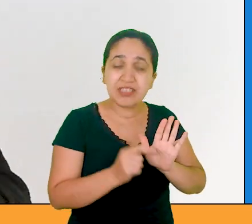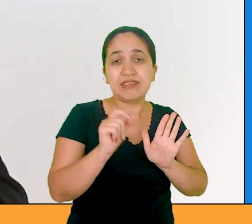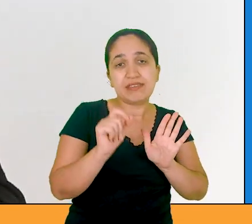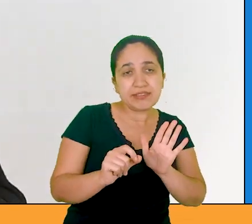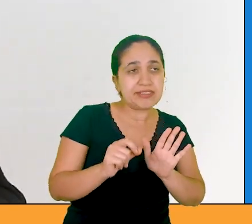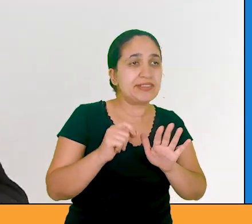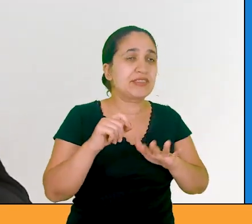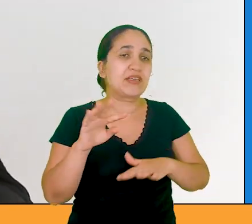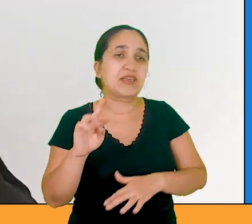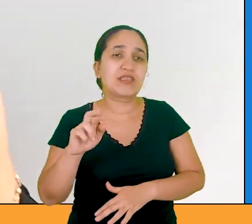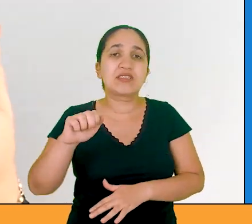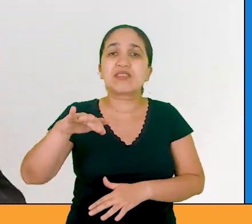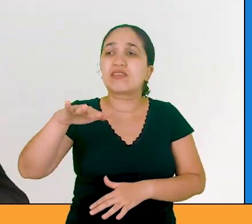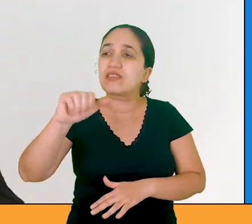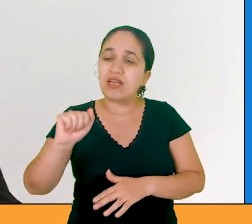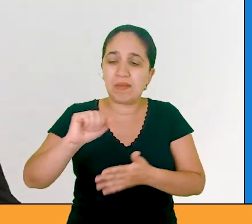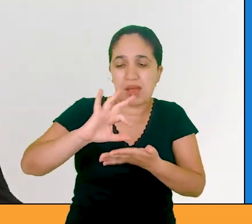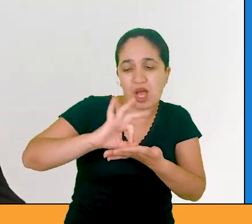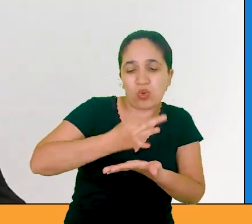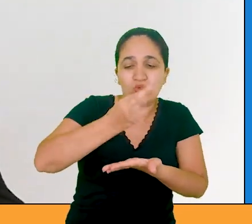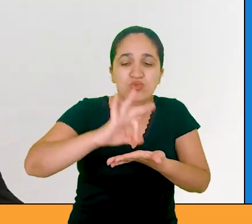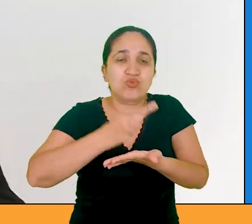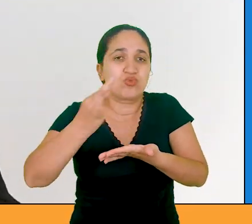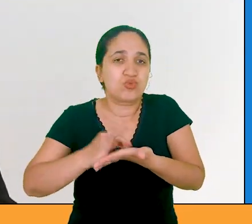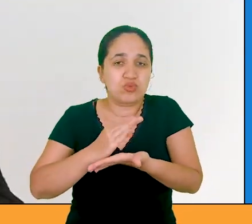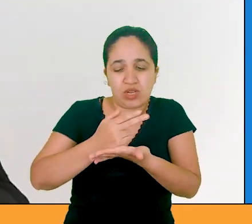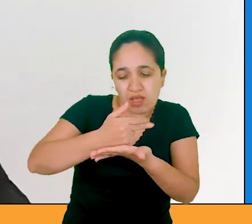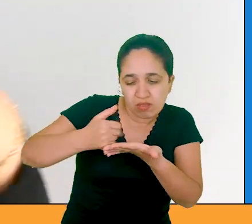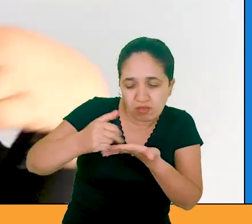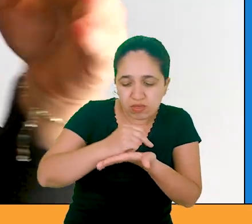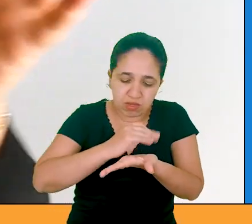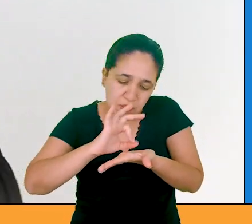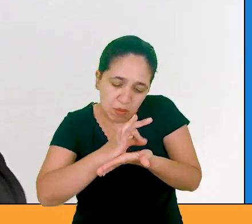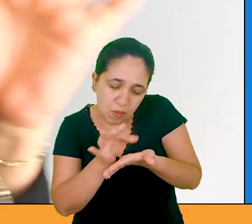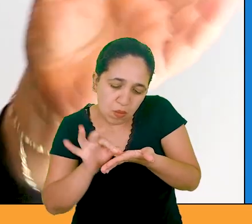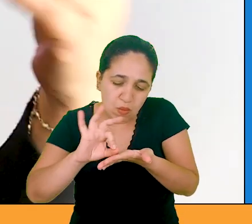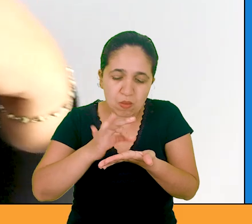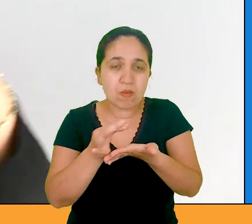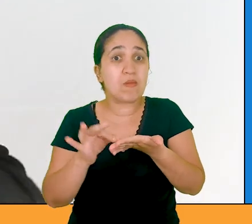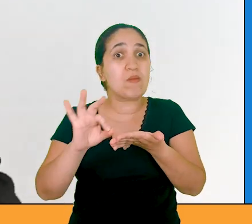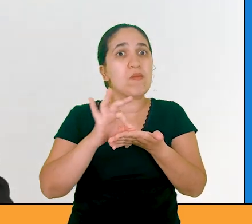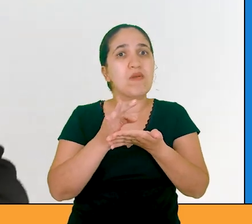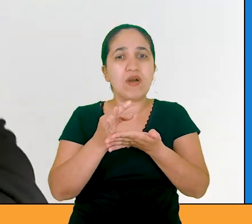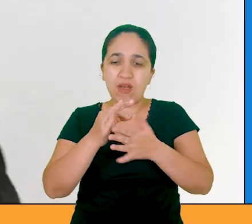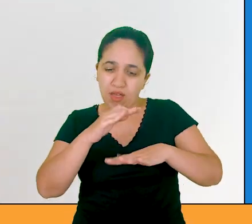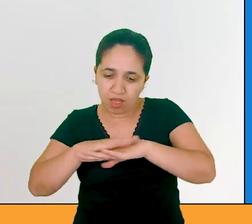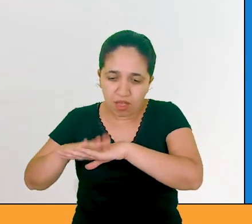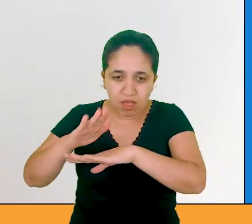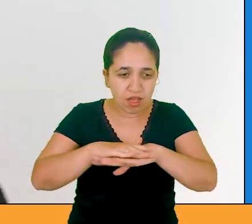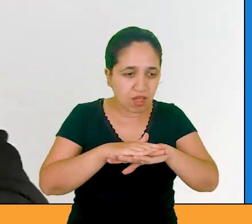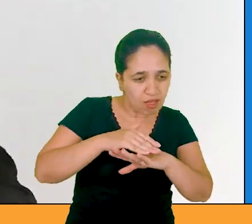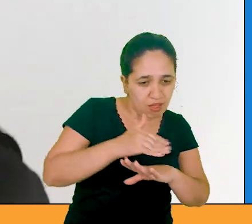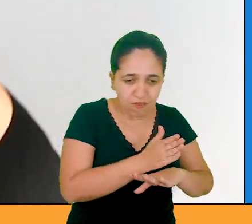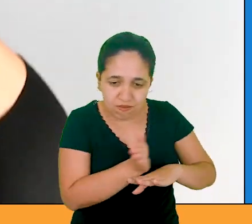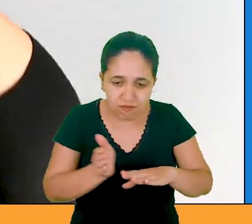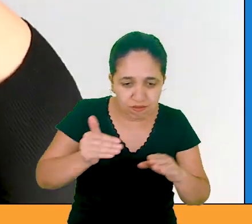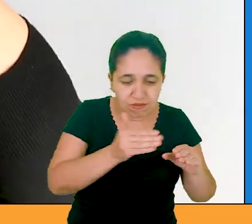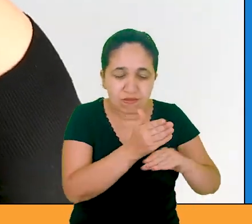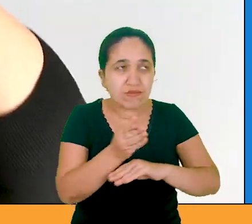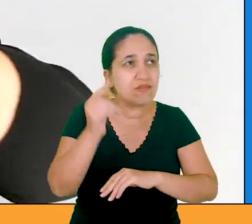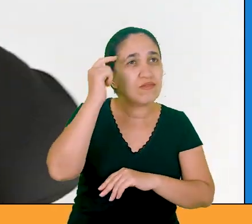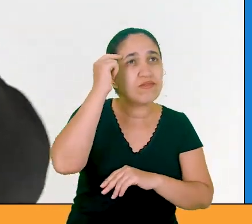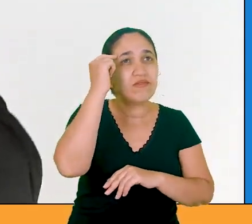envolvendo tramas, costuras, bordados, né? Foram tecendo caminhos que